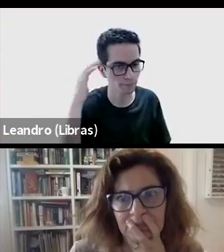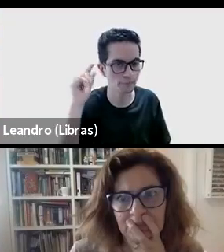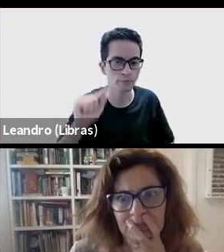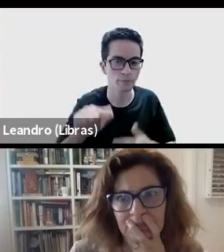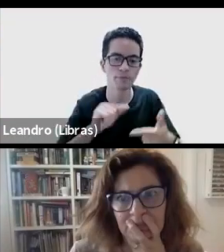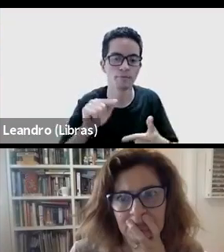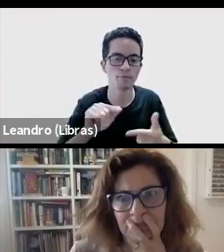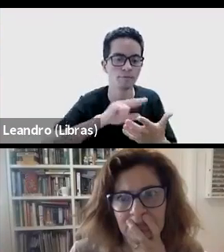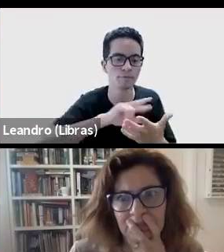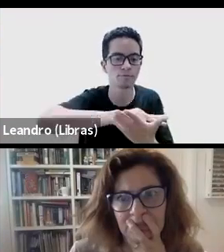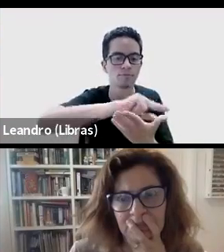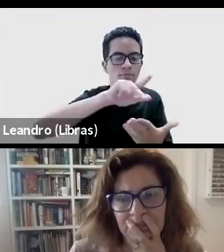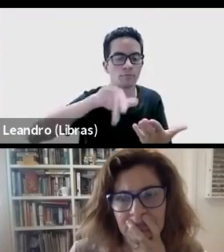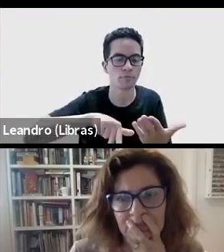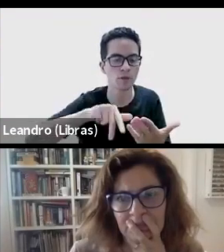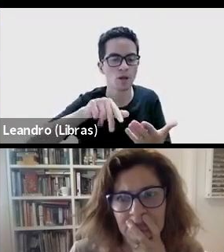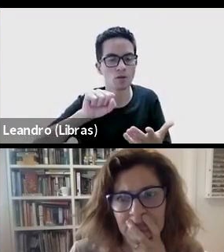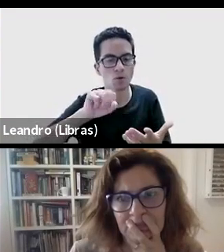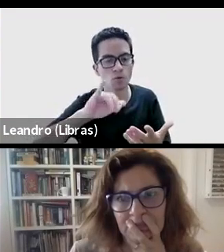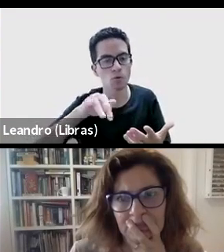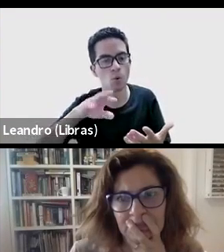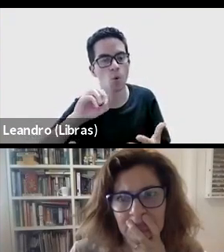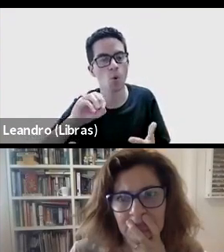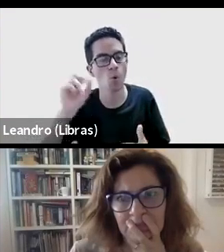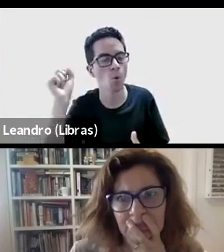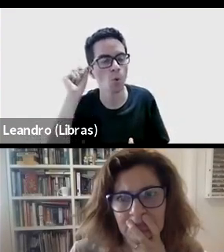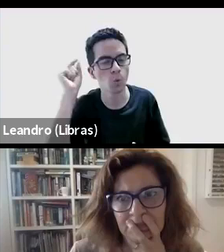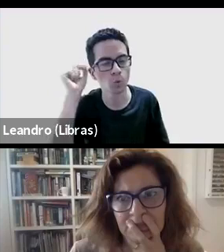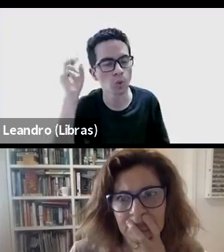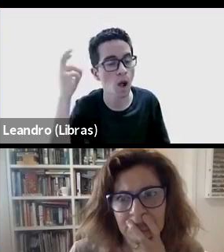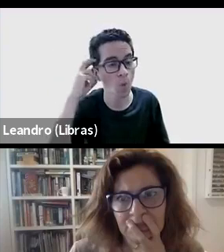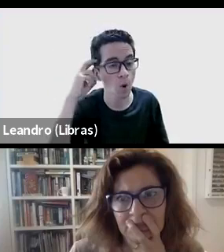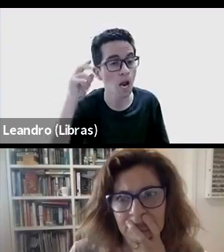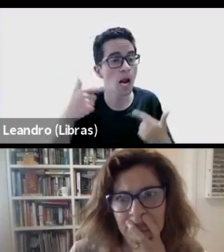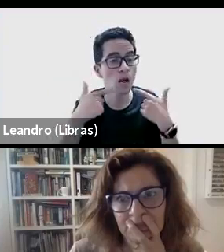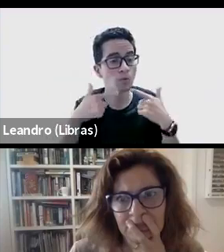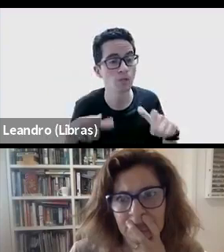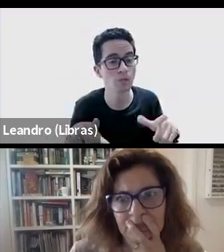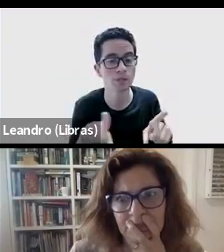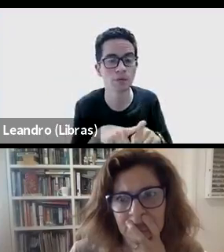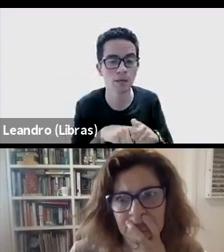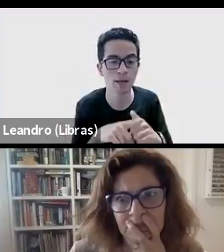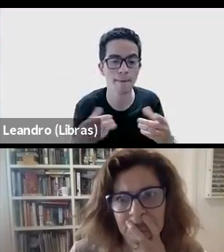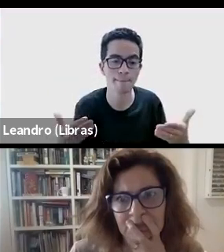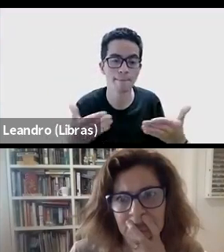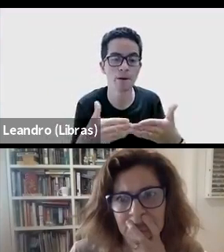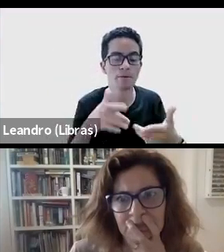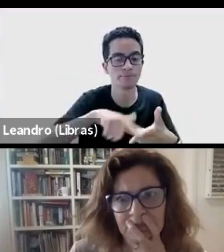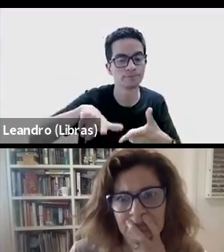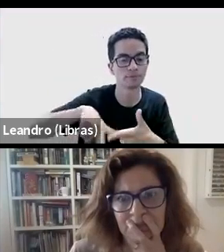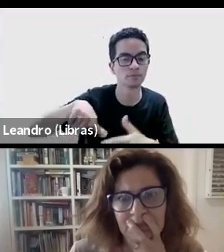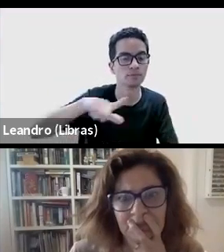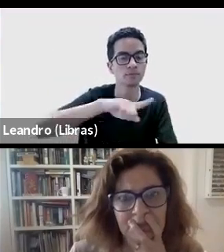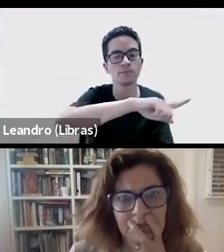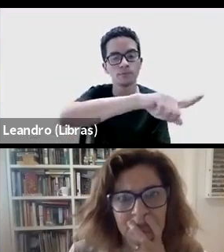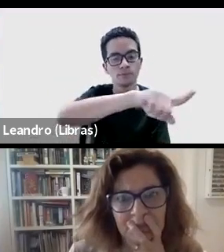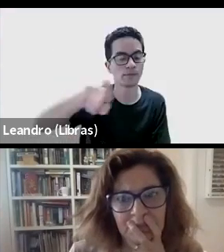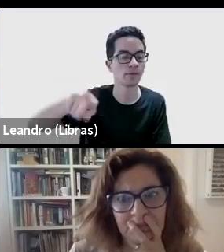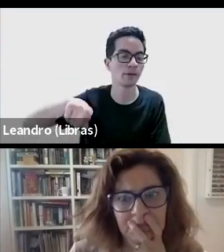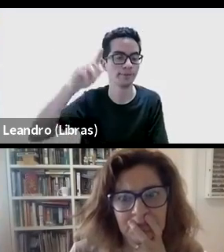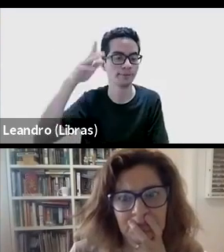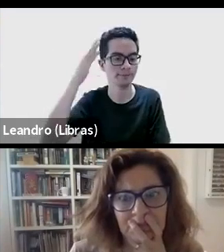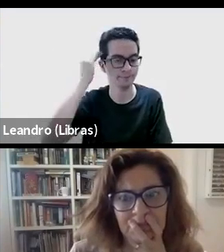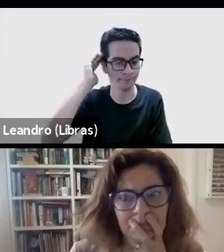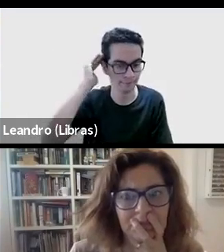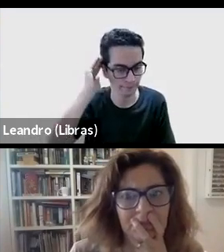diversidade sociocultural, sociolinguística, né? Então, essas questões estão todas muito próximas. E, então, tenho feito isso,